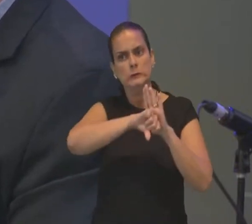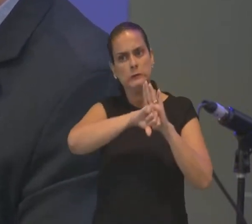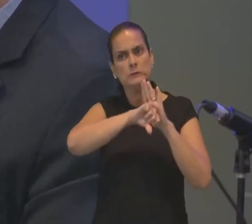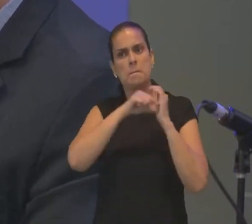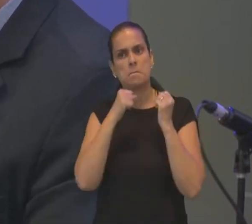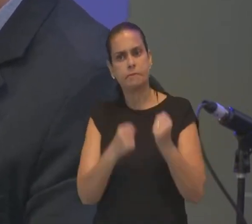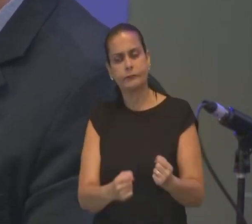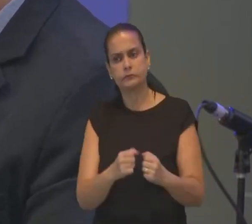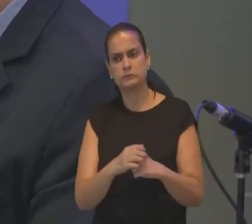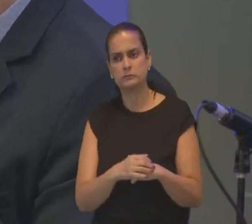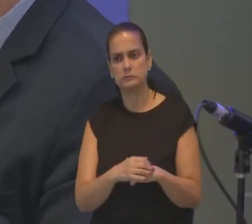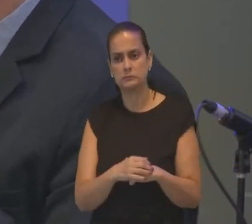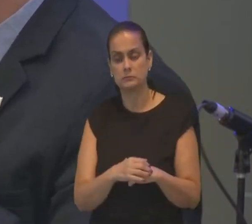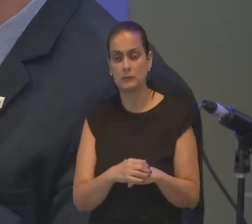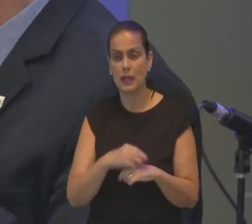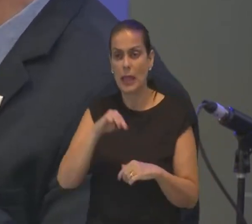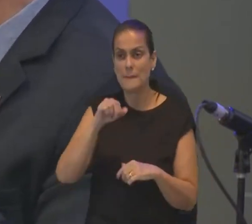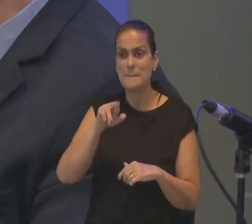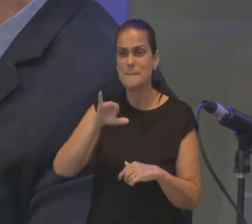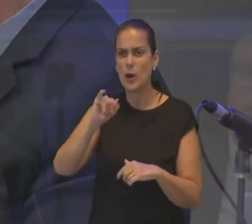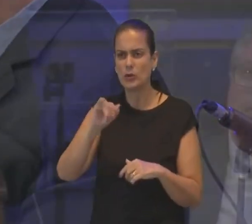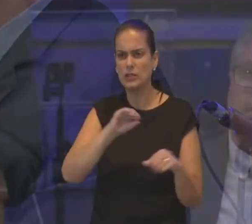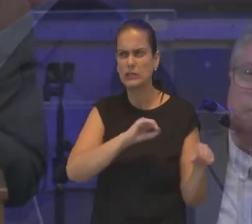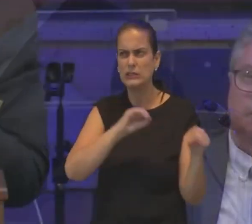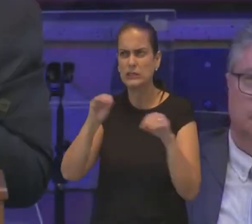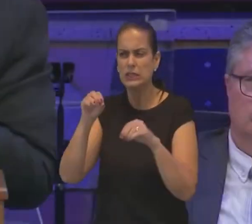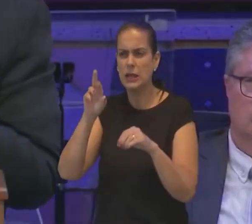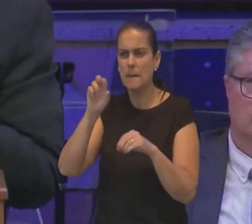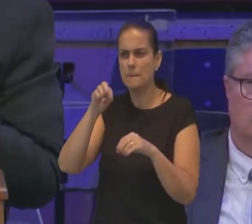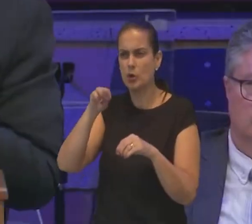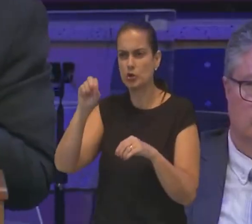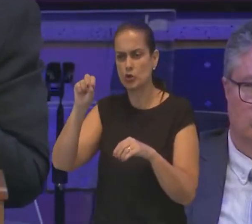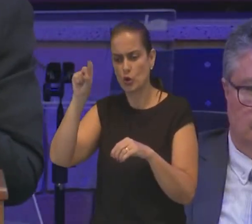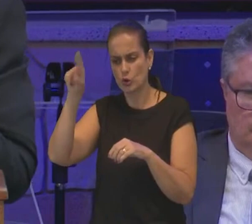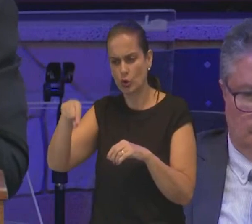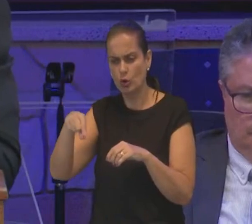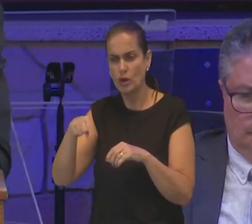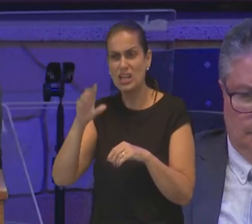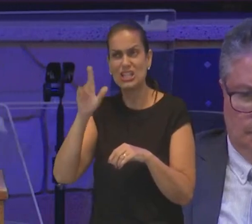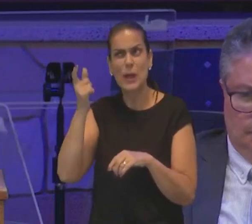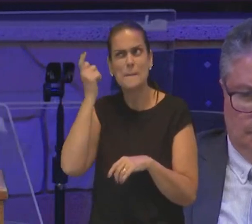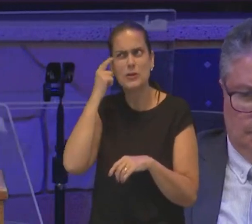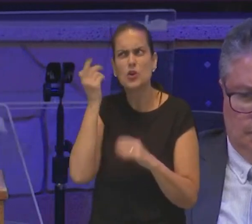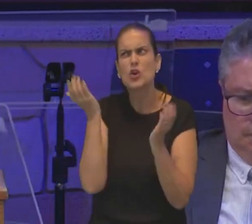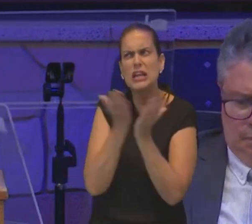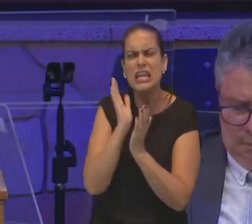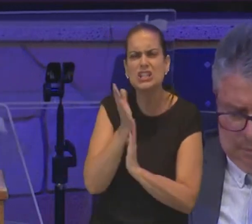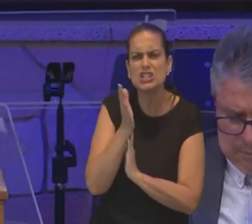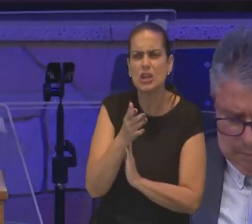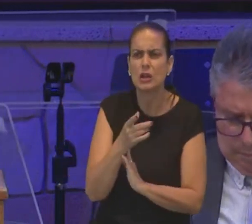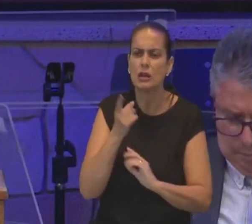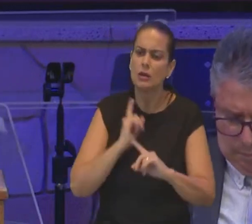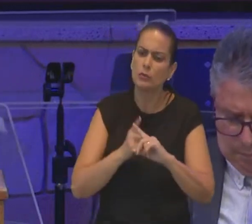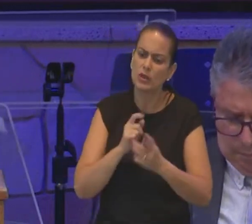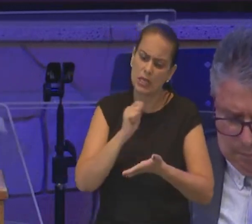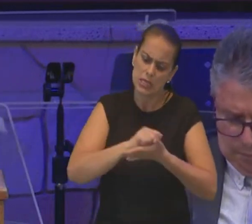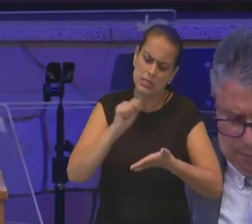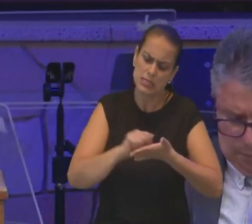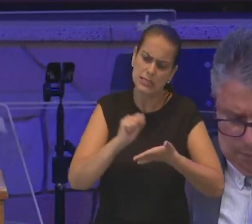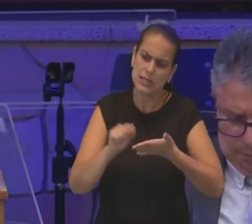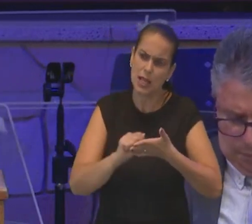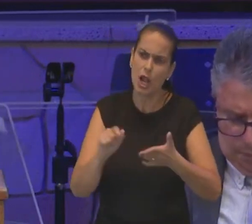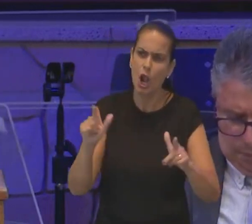quando o Mauri foi transferido para Mossoró, todo mundo pensava já que Mauri era crente, por Mauri escrever mais de